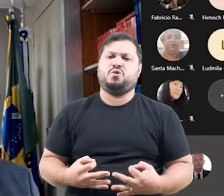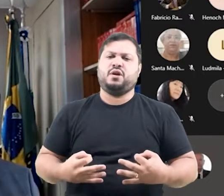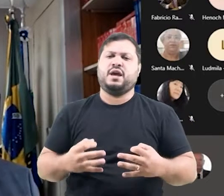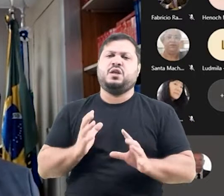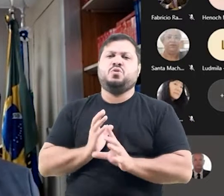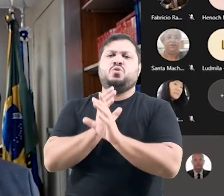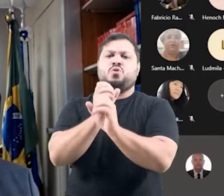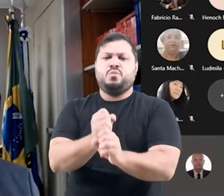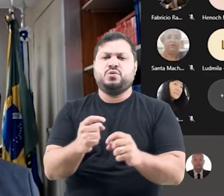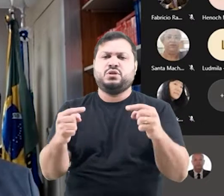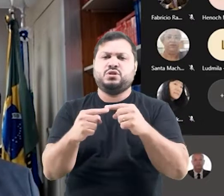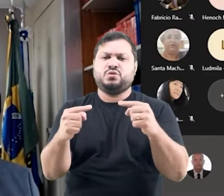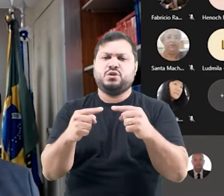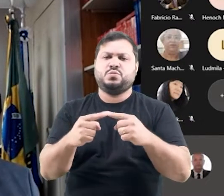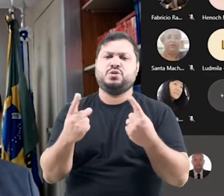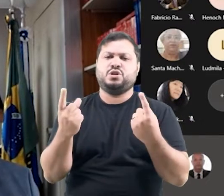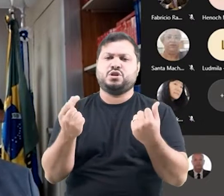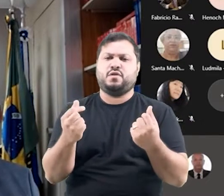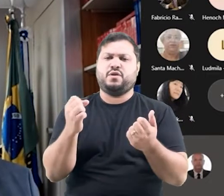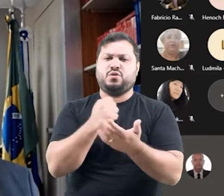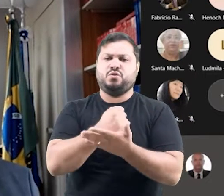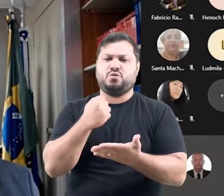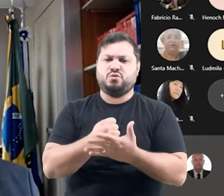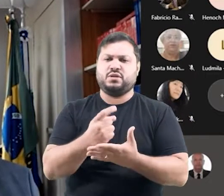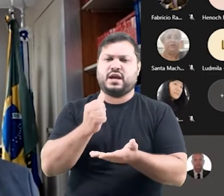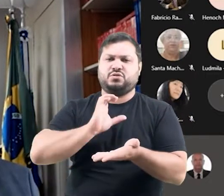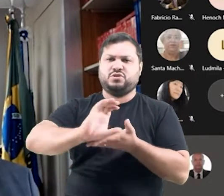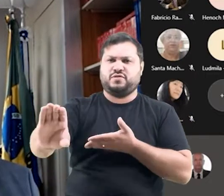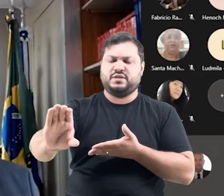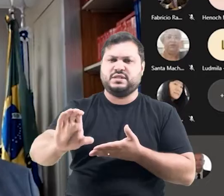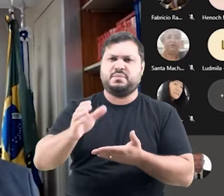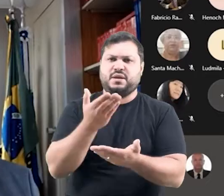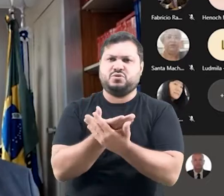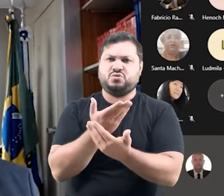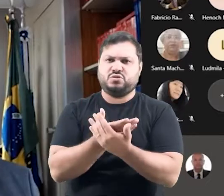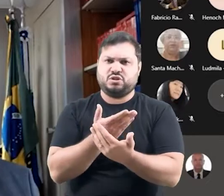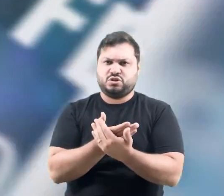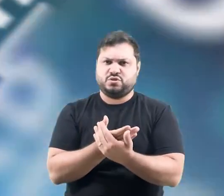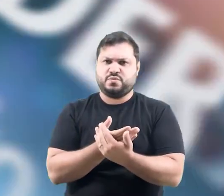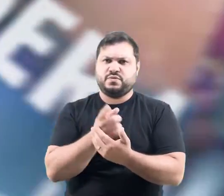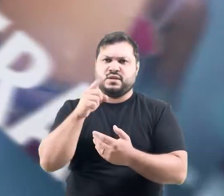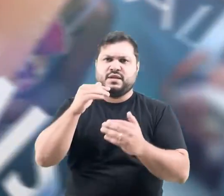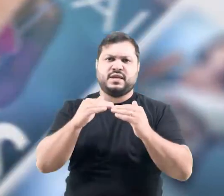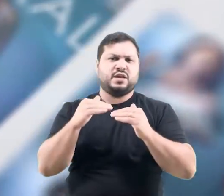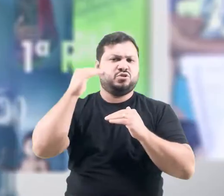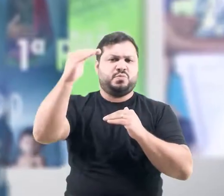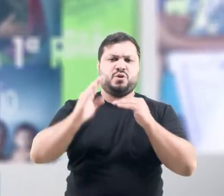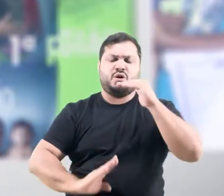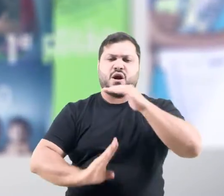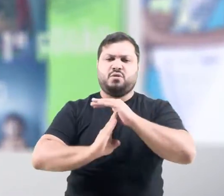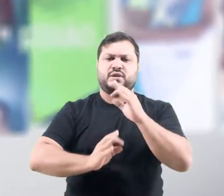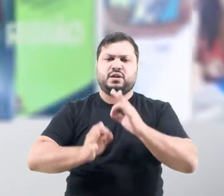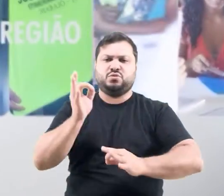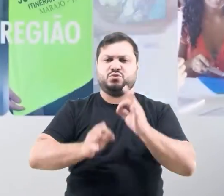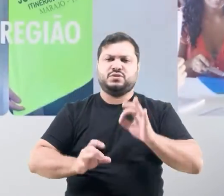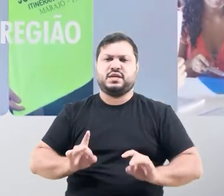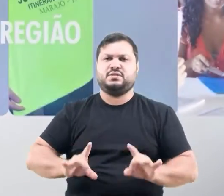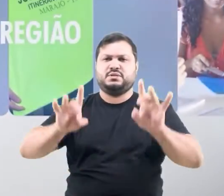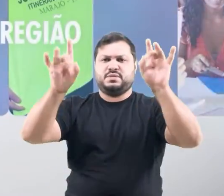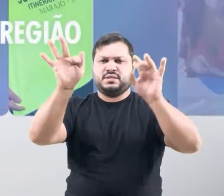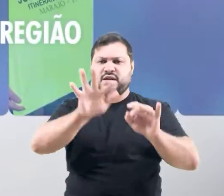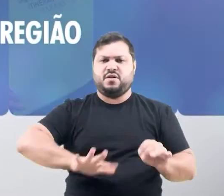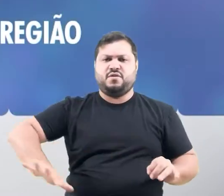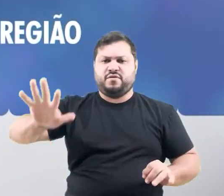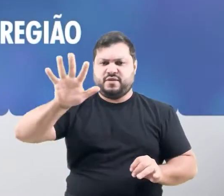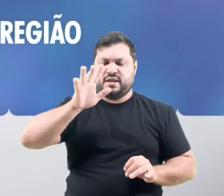correto o montante correspondente ao valor do contrato de financiamento estudantil, que é superior ao teto dos juizados